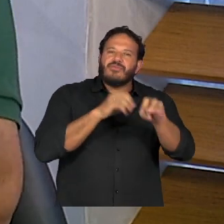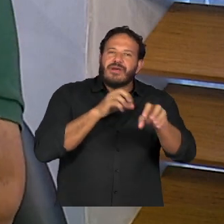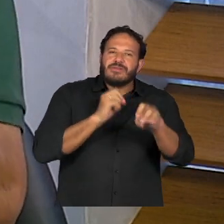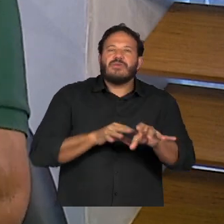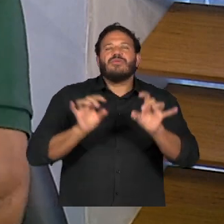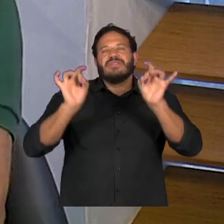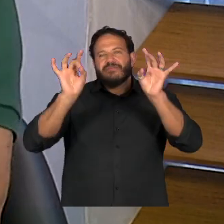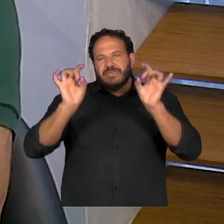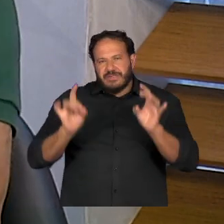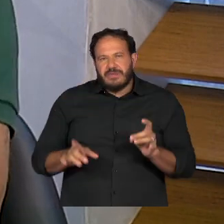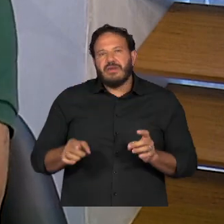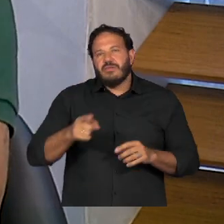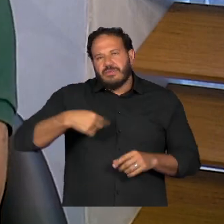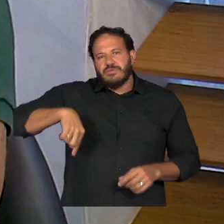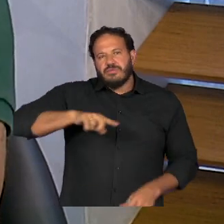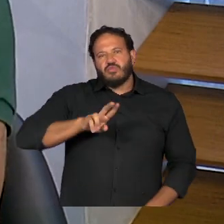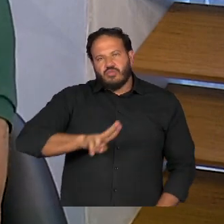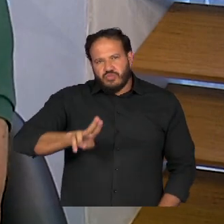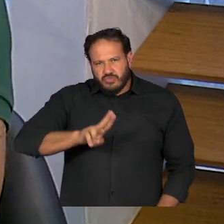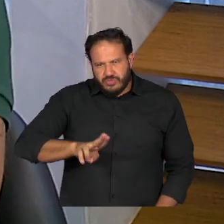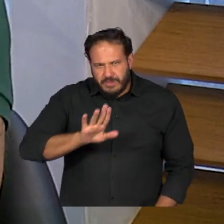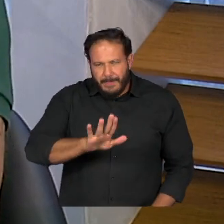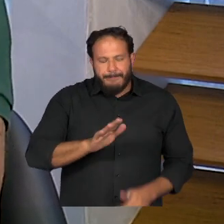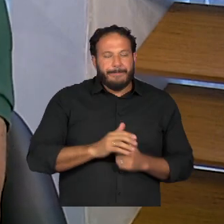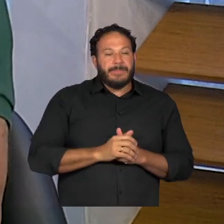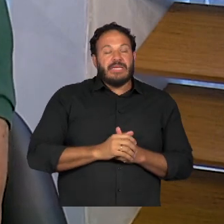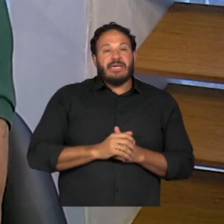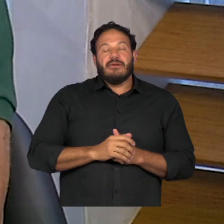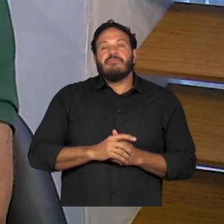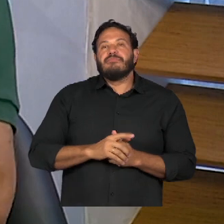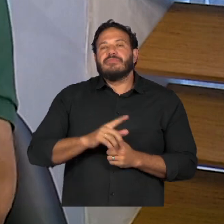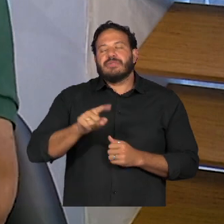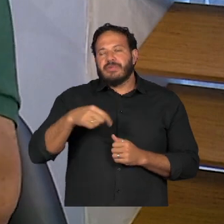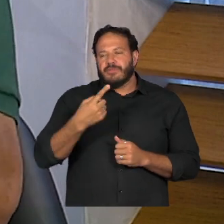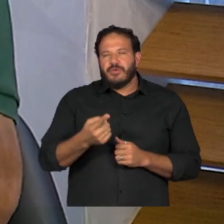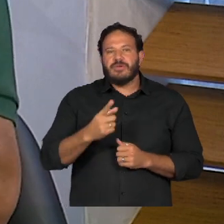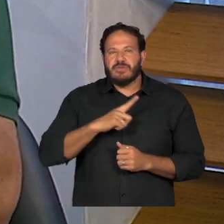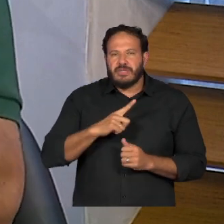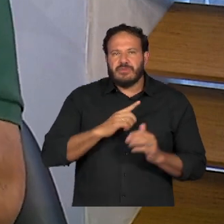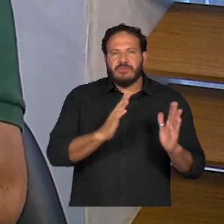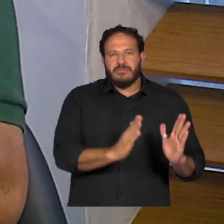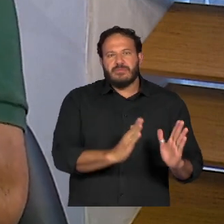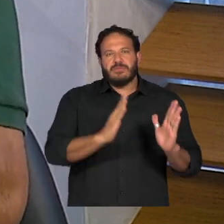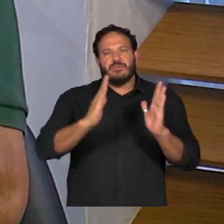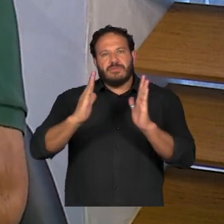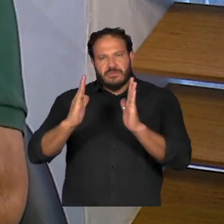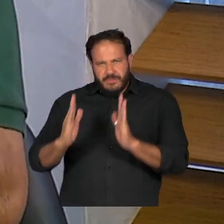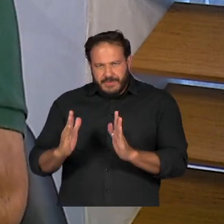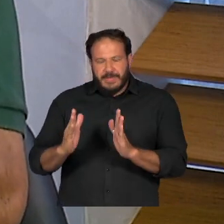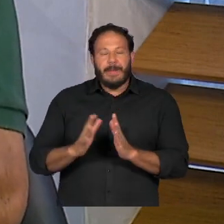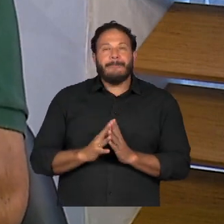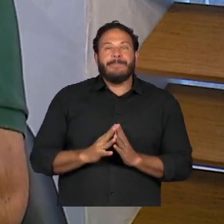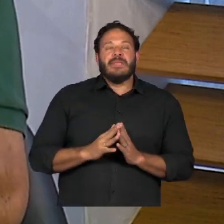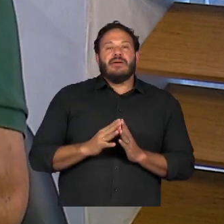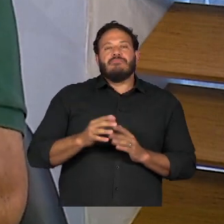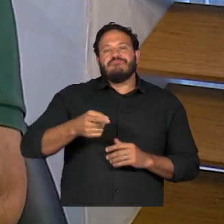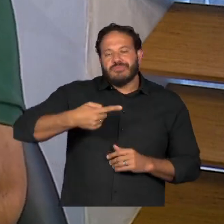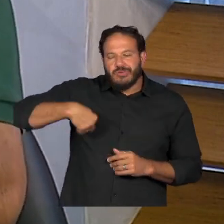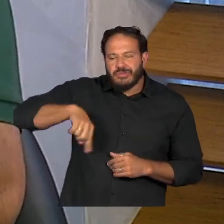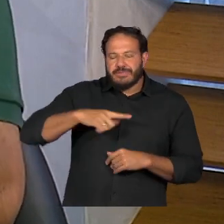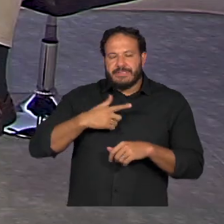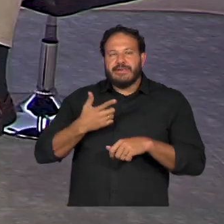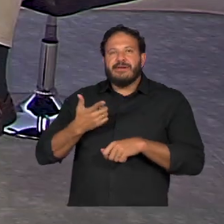não é depois nós temos uma segunda fase aonde nós fazemos